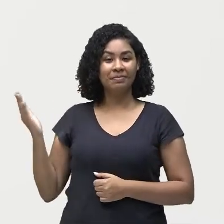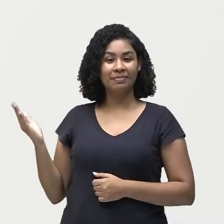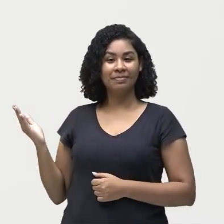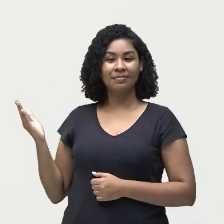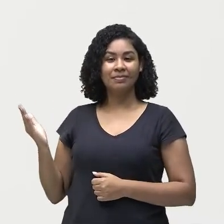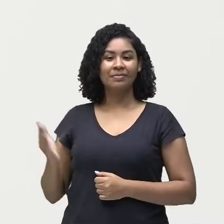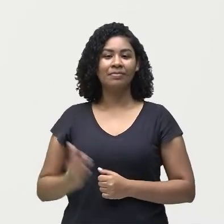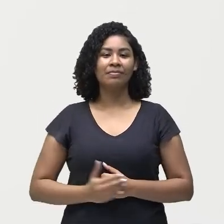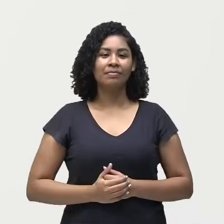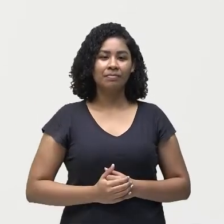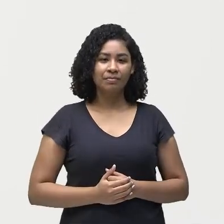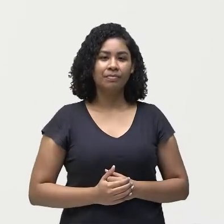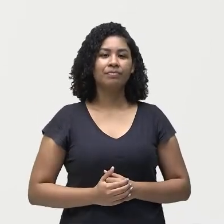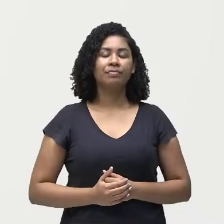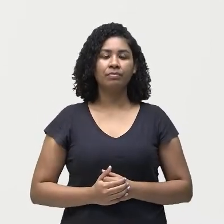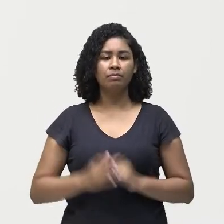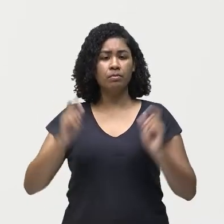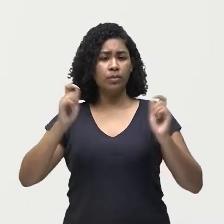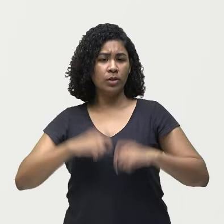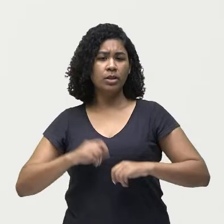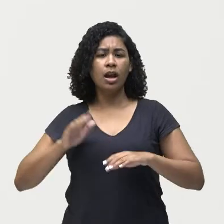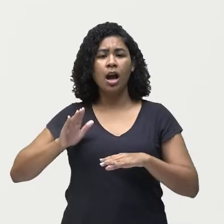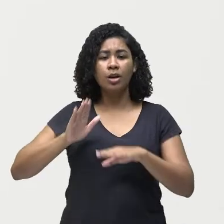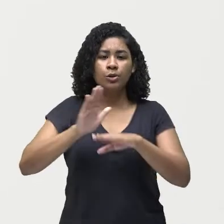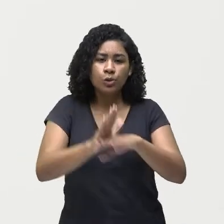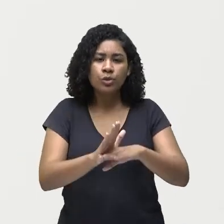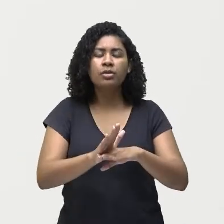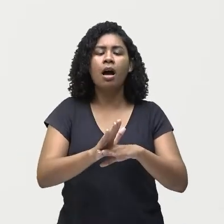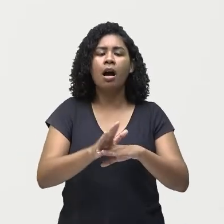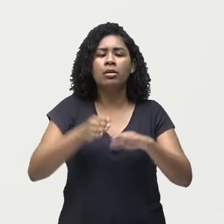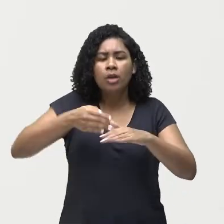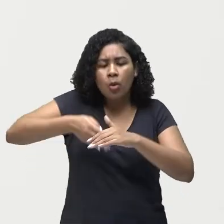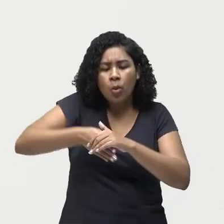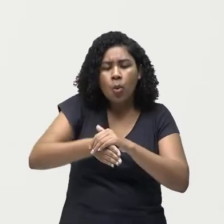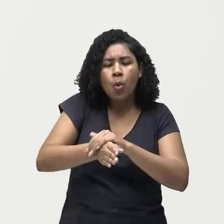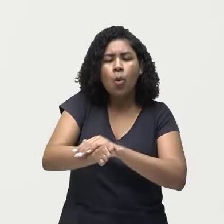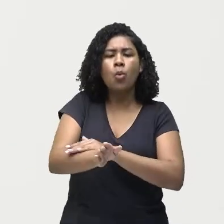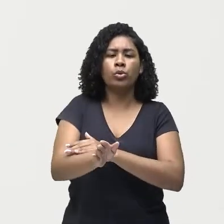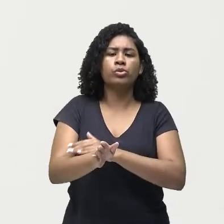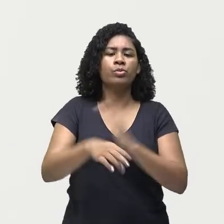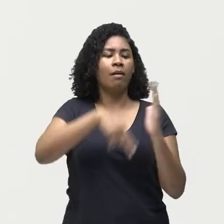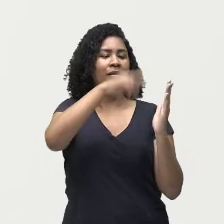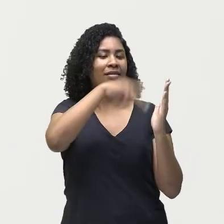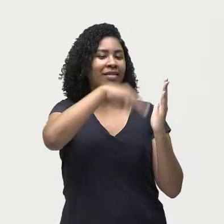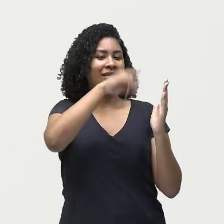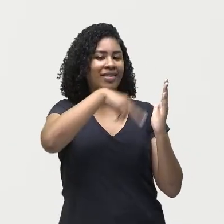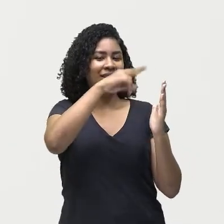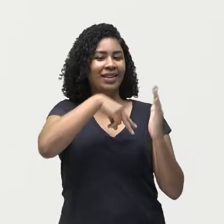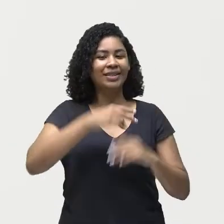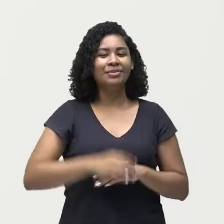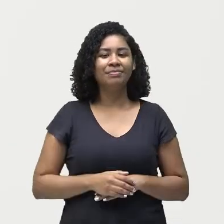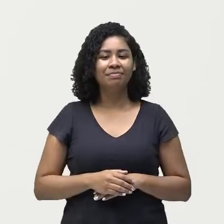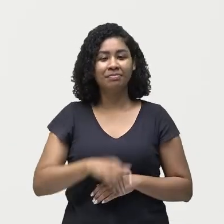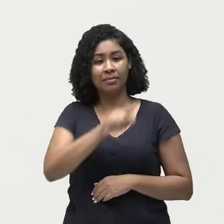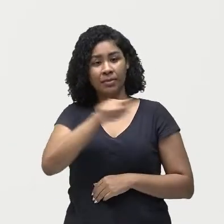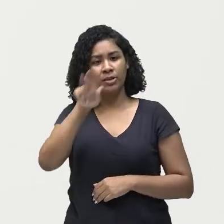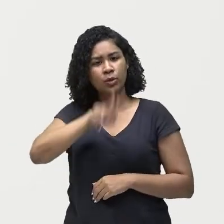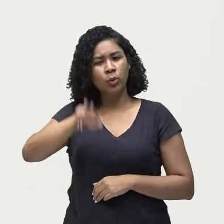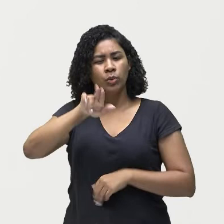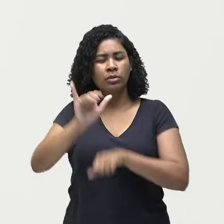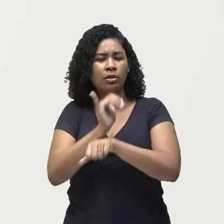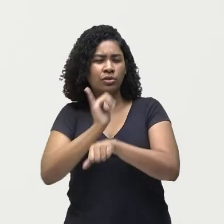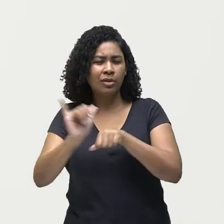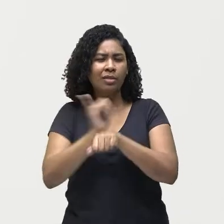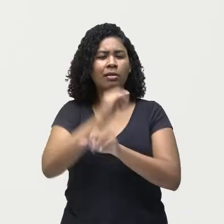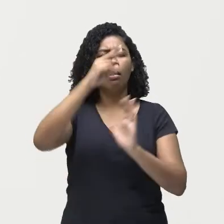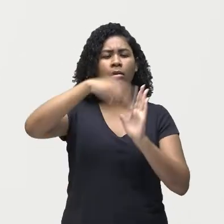Aqui, ajuda a criar o hábito da leitura. Quando você começa a ler usando extensive reading, que